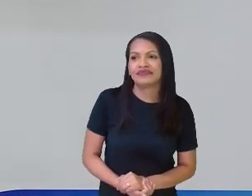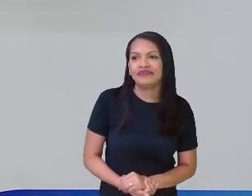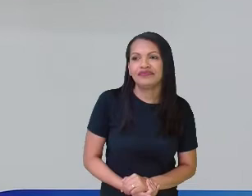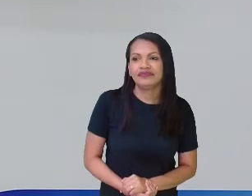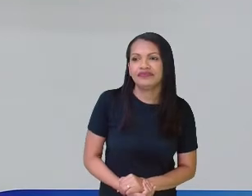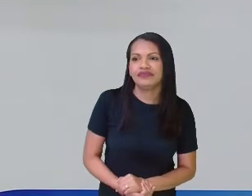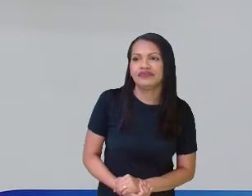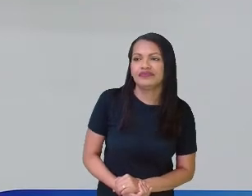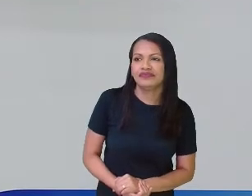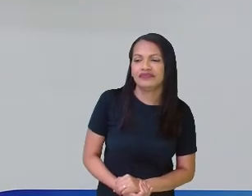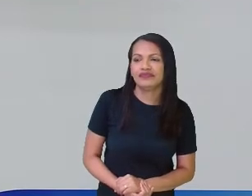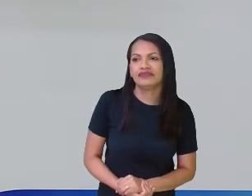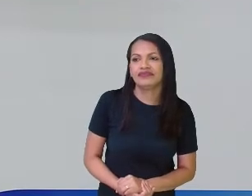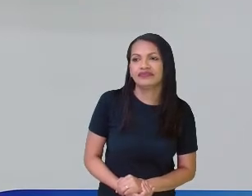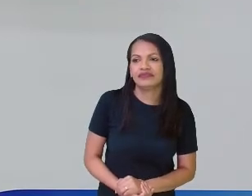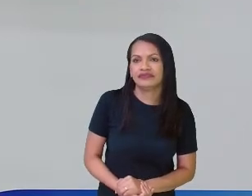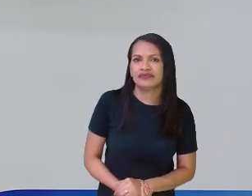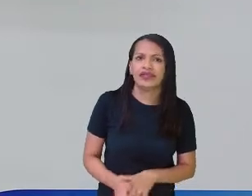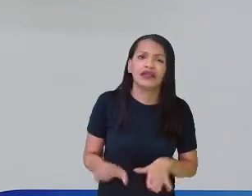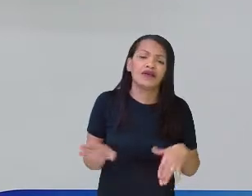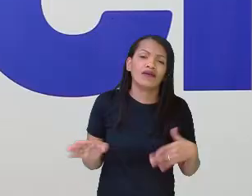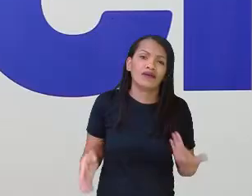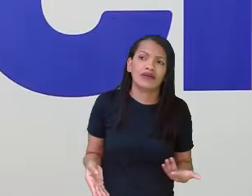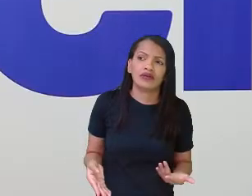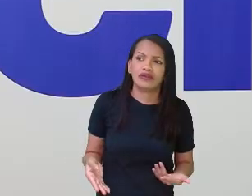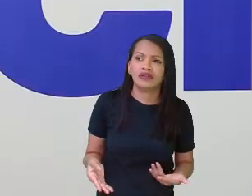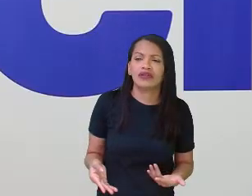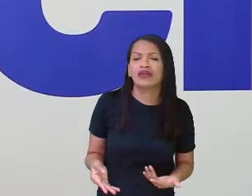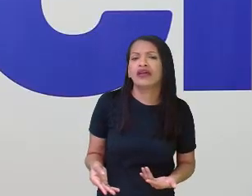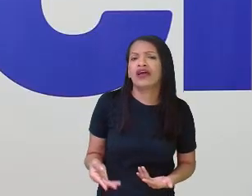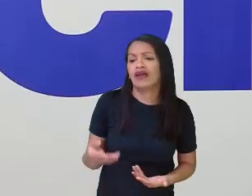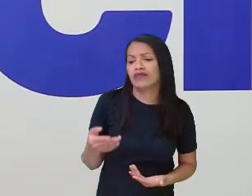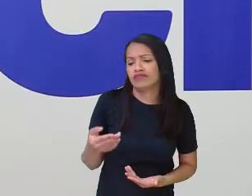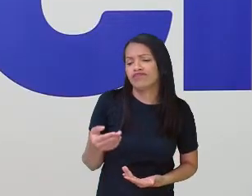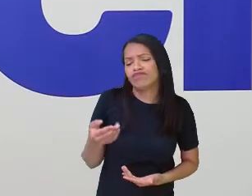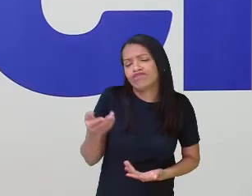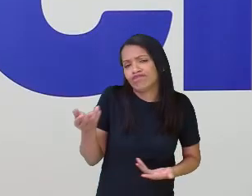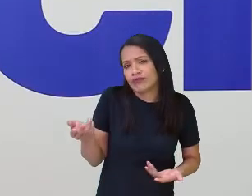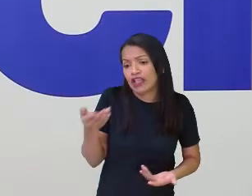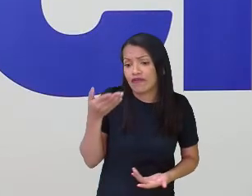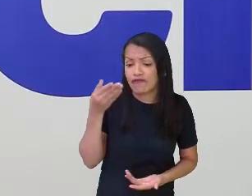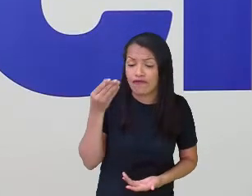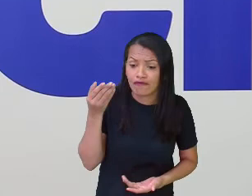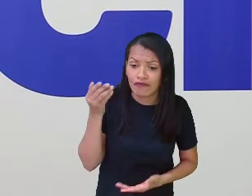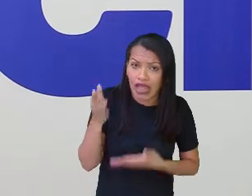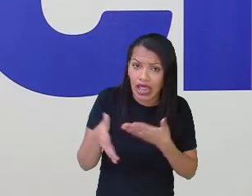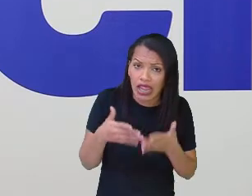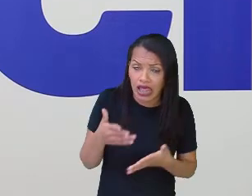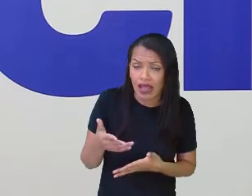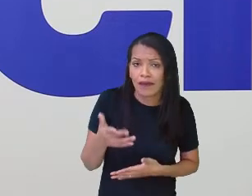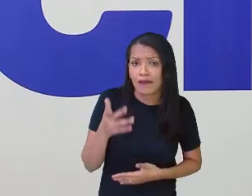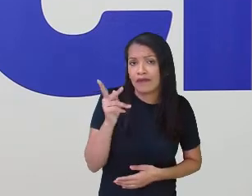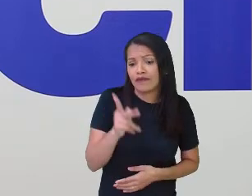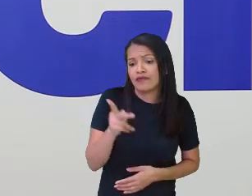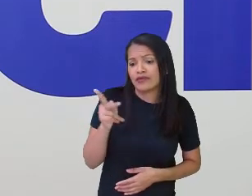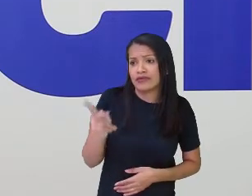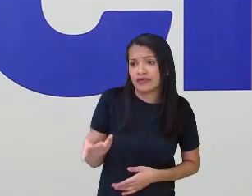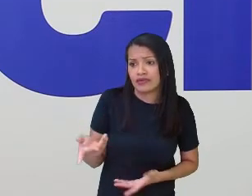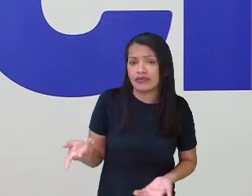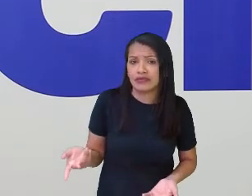Quando eu ia falar, a professora me chamou. Mas Professora responderam Abigail. só um. A Kailane colocou Ah. skate, mas ela